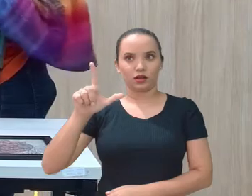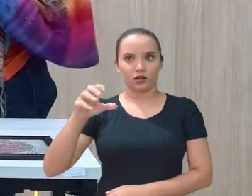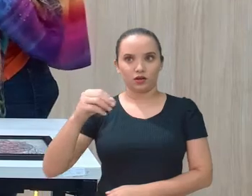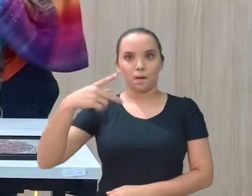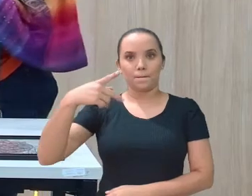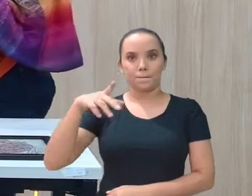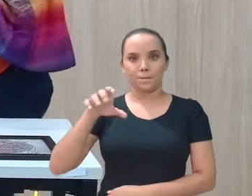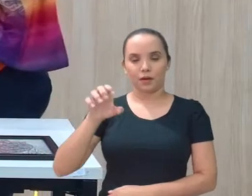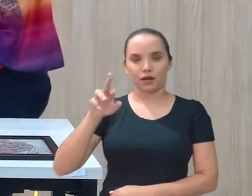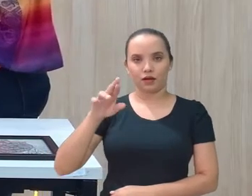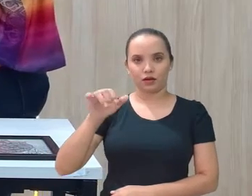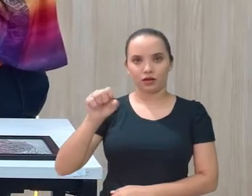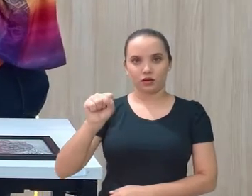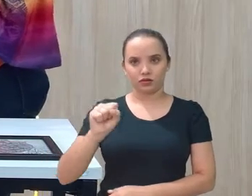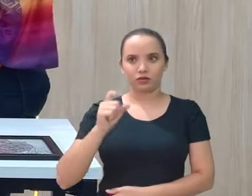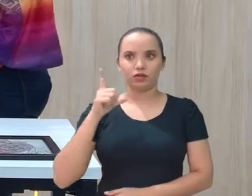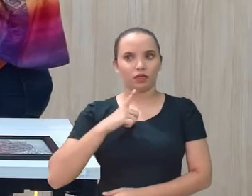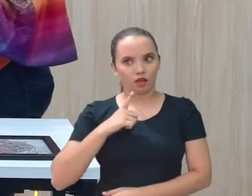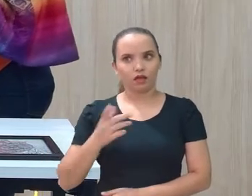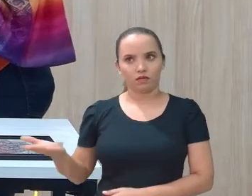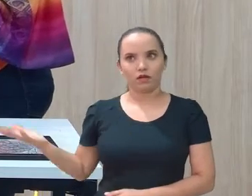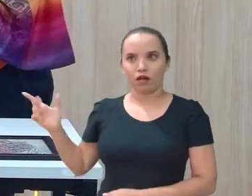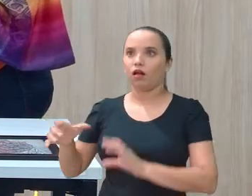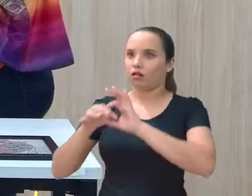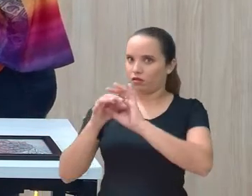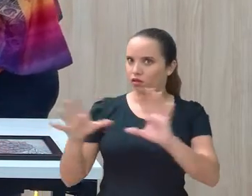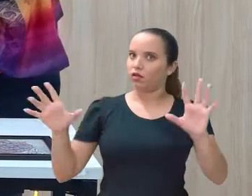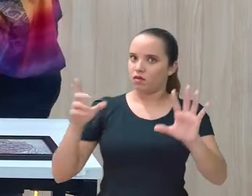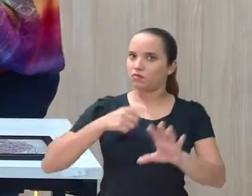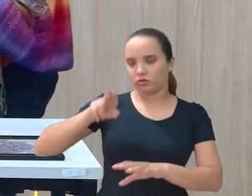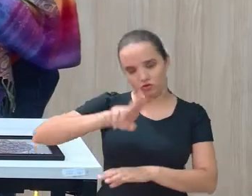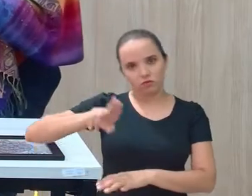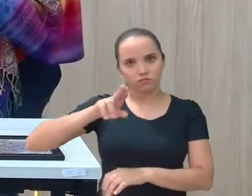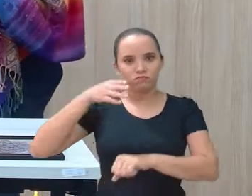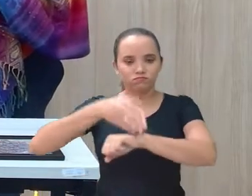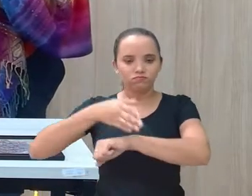Também estava lá, livre para a gente